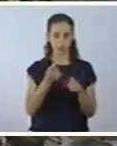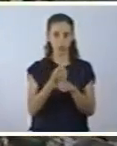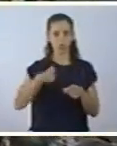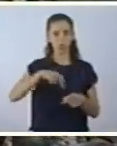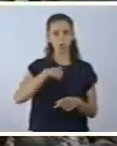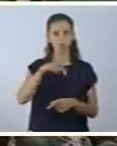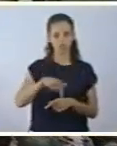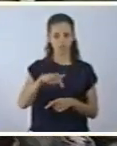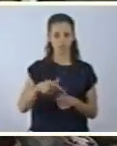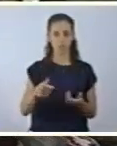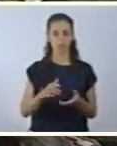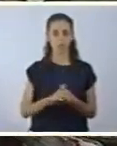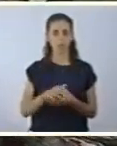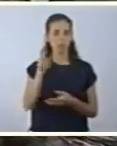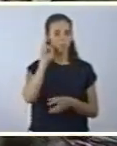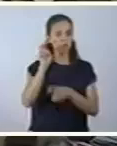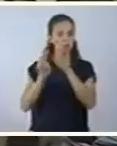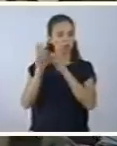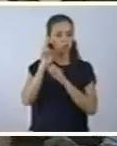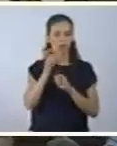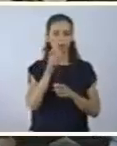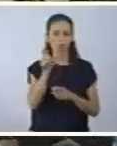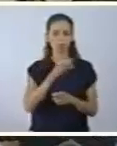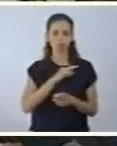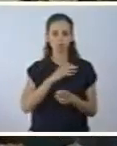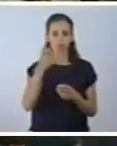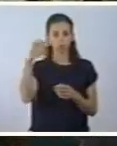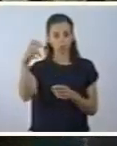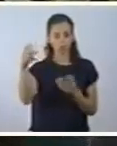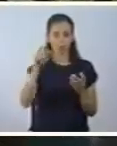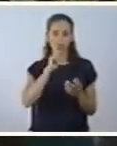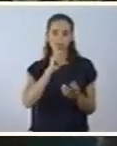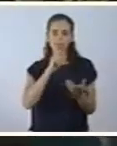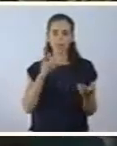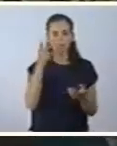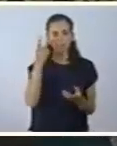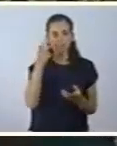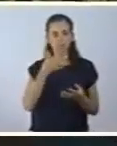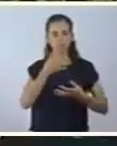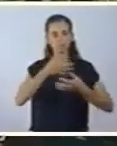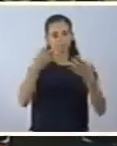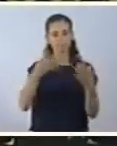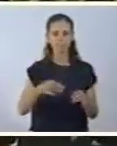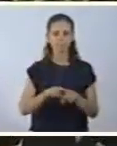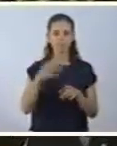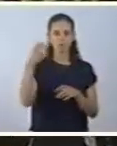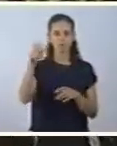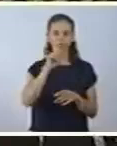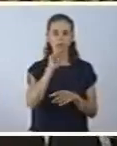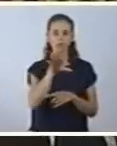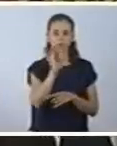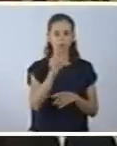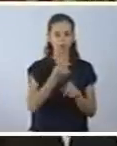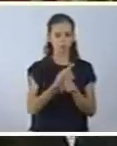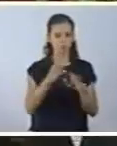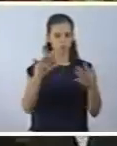aqui escutamos a palavra do Senhor para lá fora podermos viver, para lá fora podermos optar